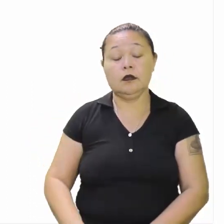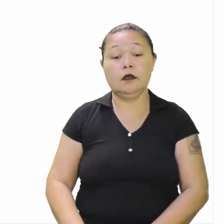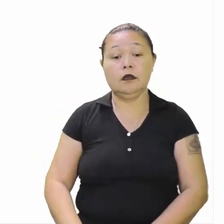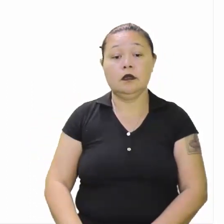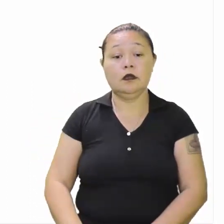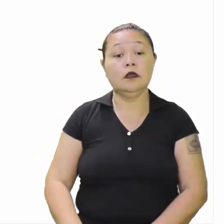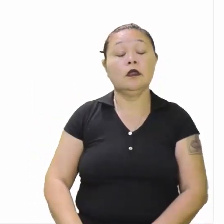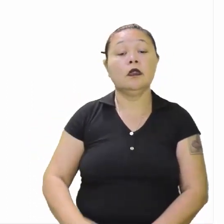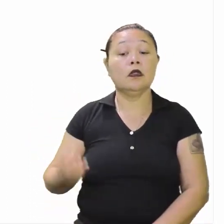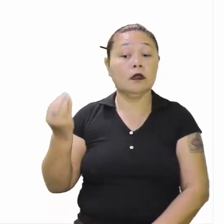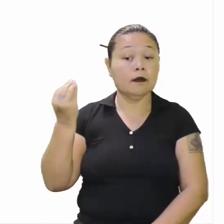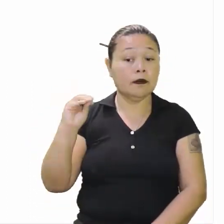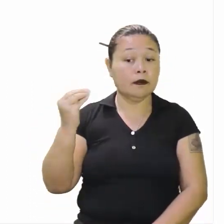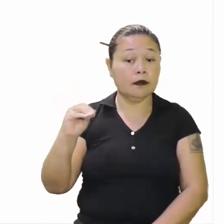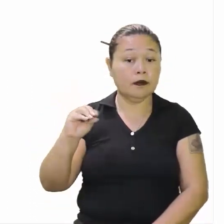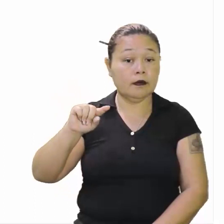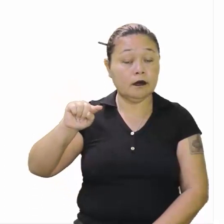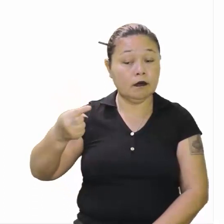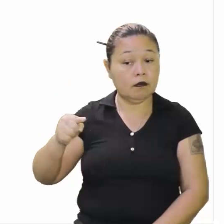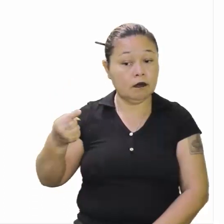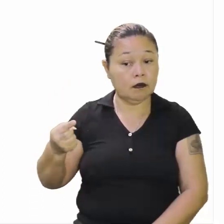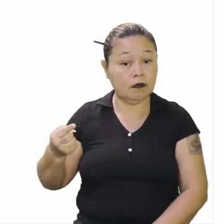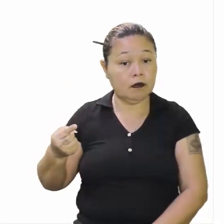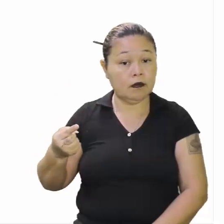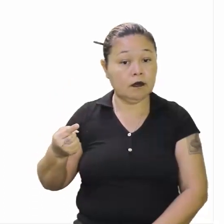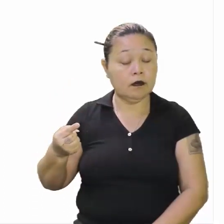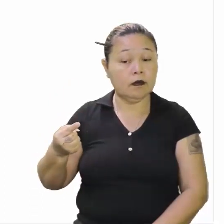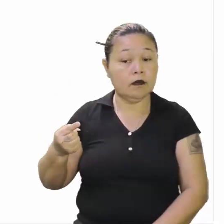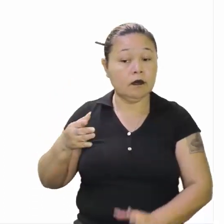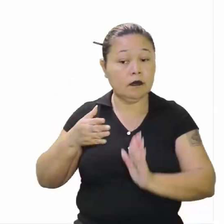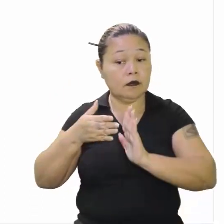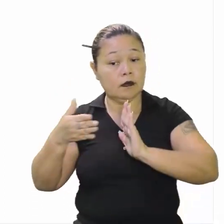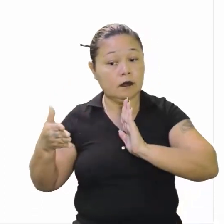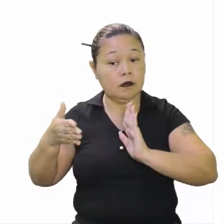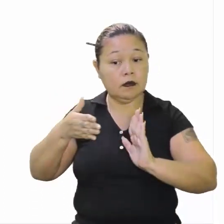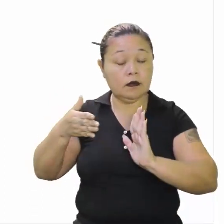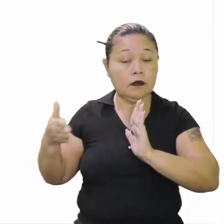E colocar a vírgula entre